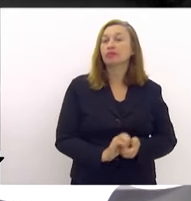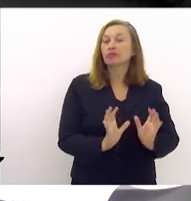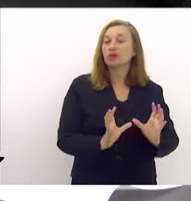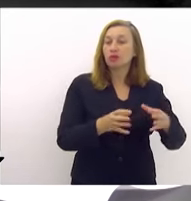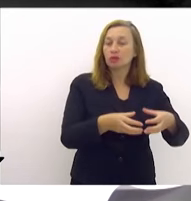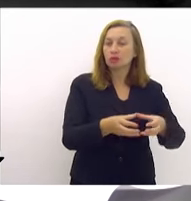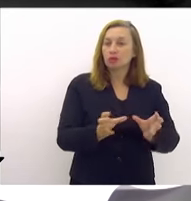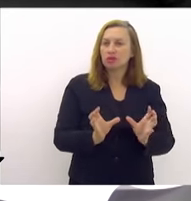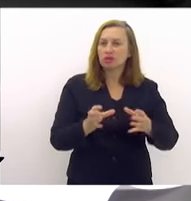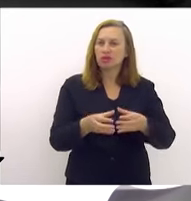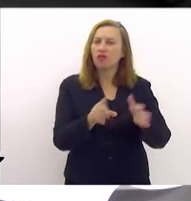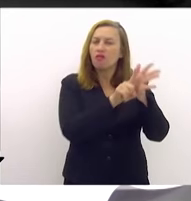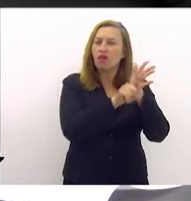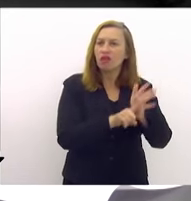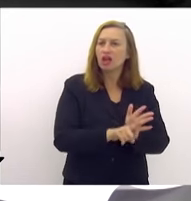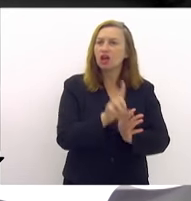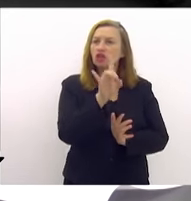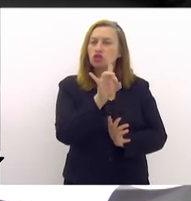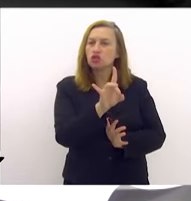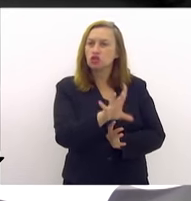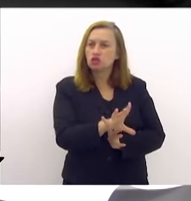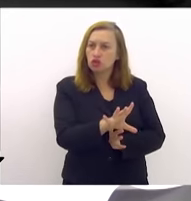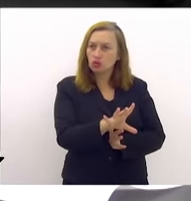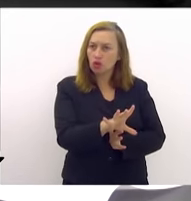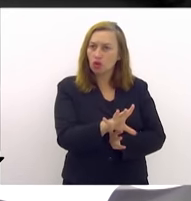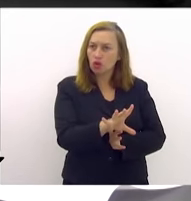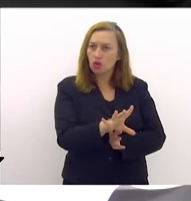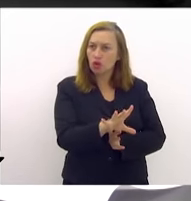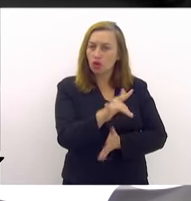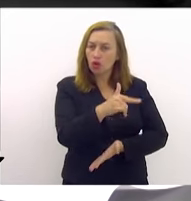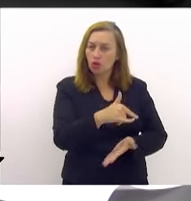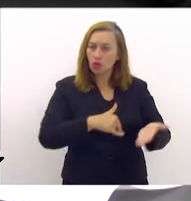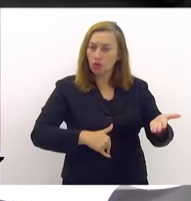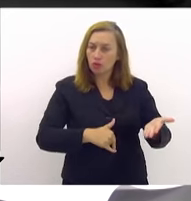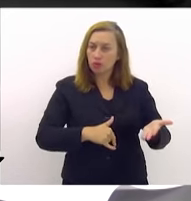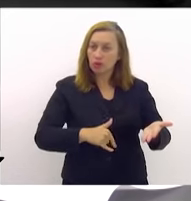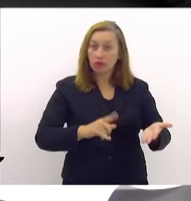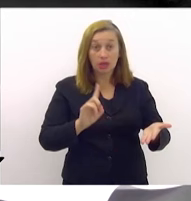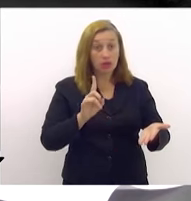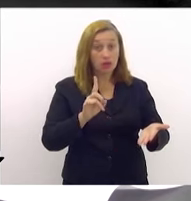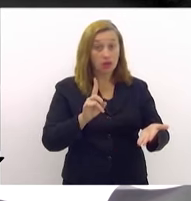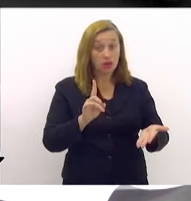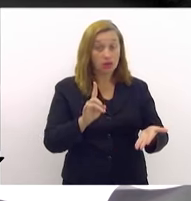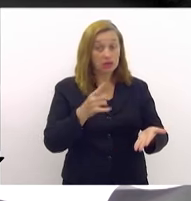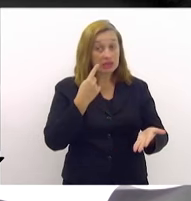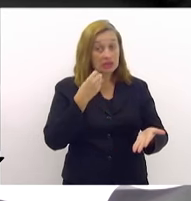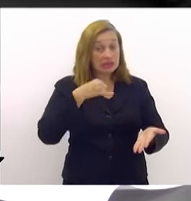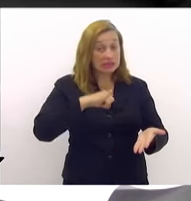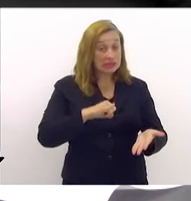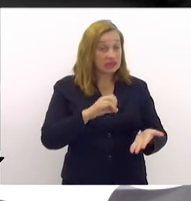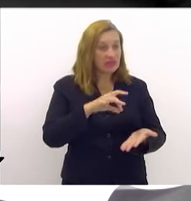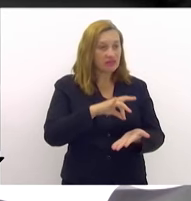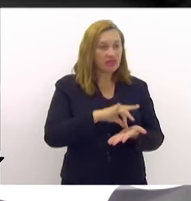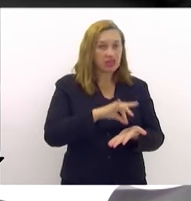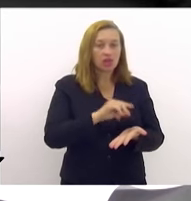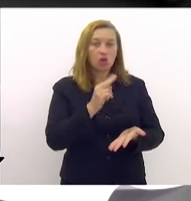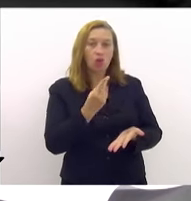vão analisar só mérito e não forma. E, para analisar mérito,